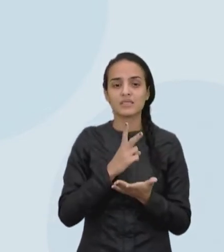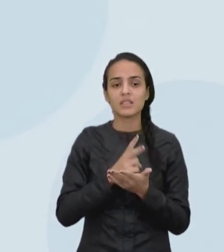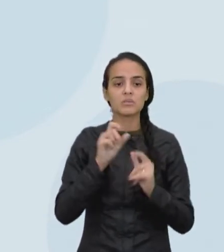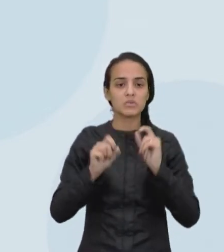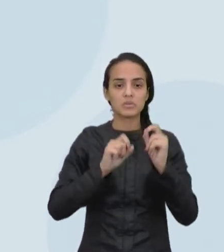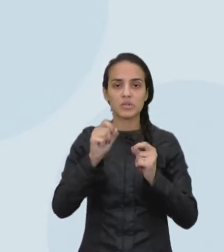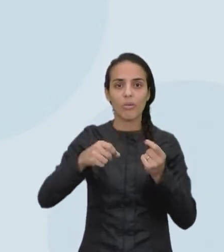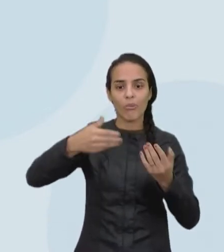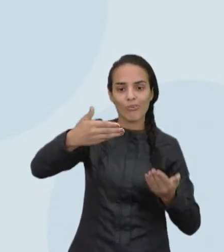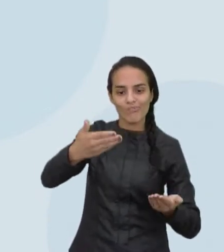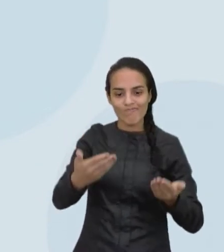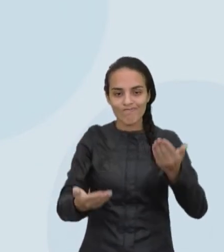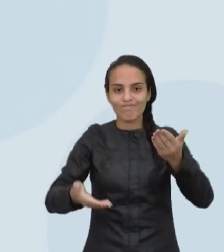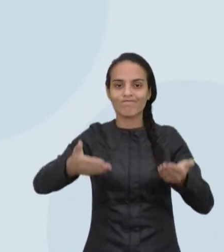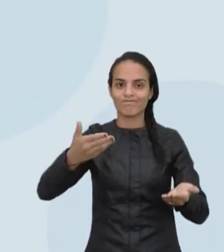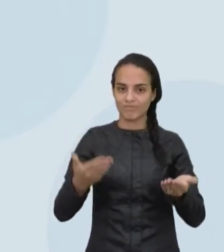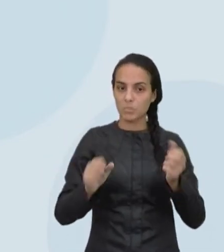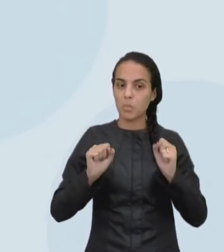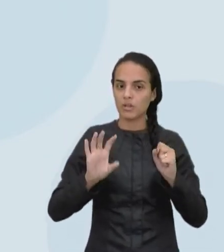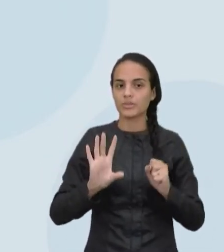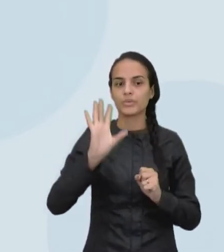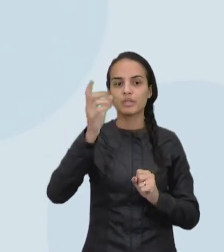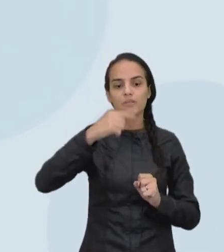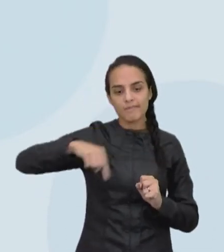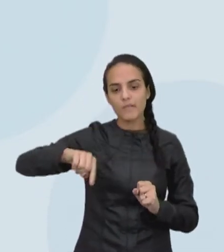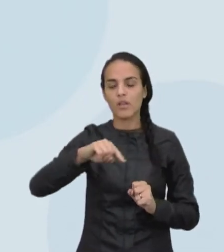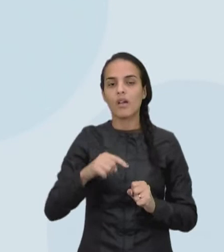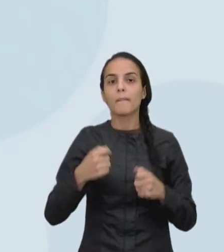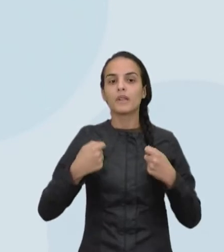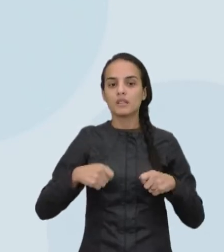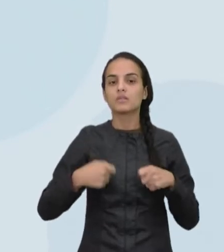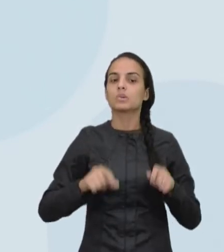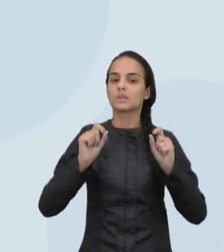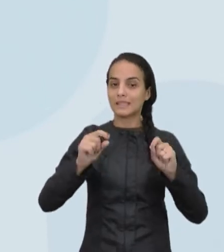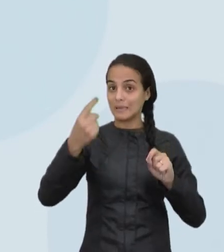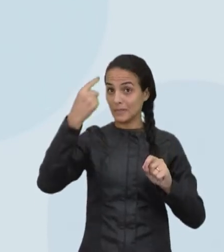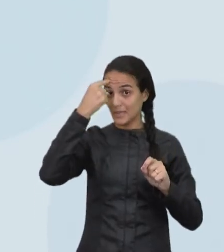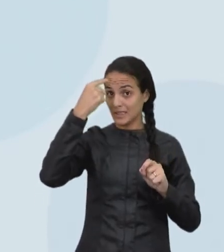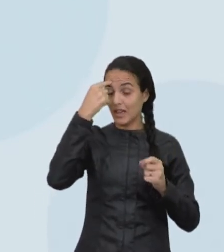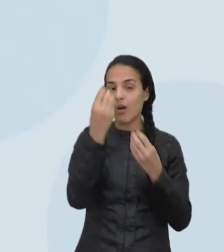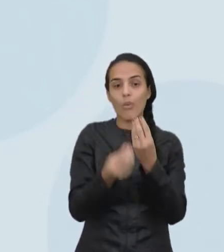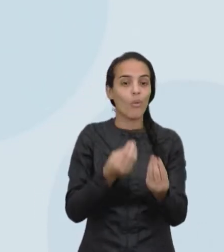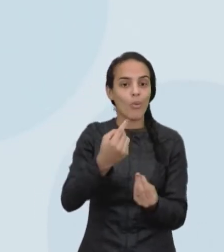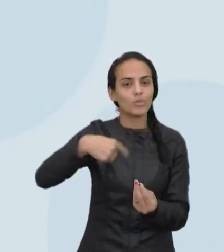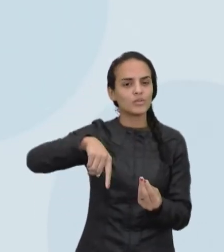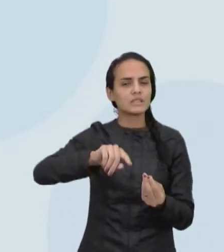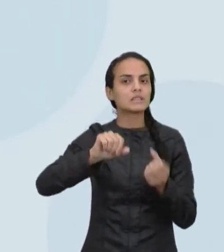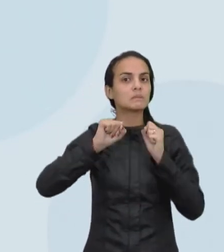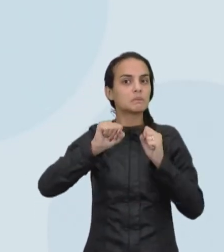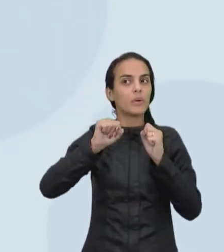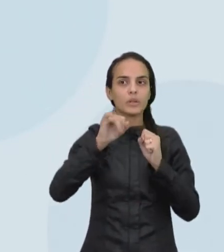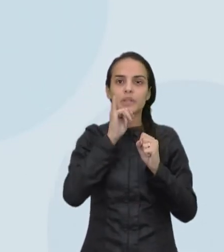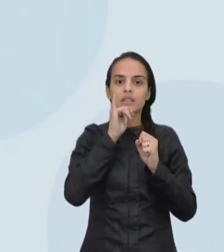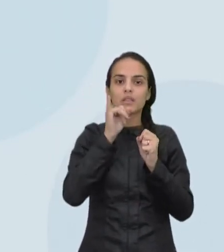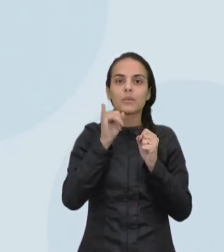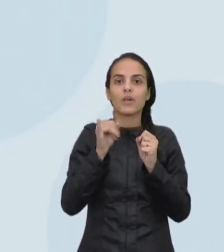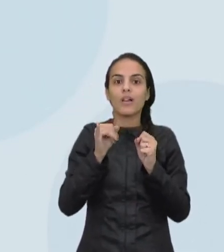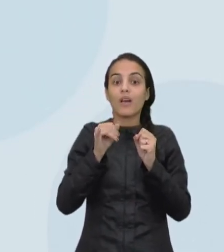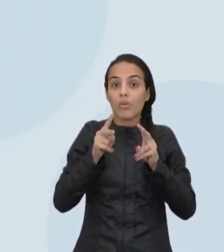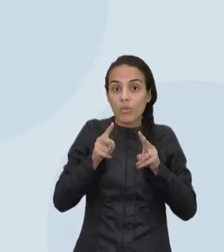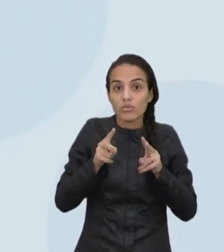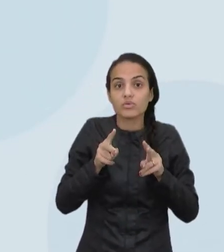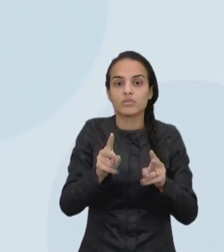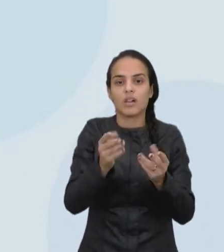um desequilíbrio, né? E aí a gente tem que pensar como que a gente pode desequilibrar menos, né? E reduzir